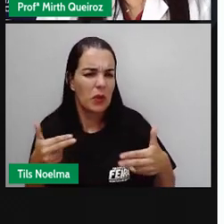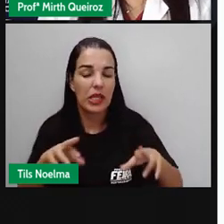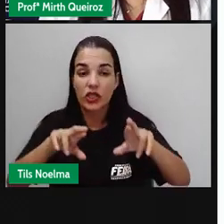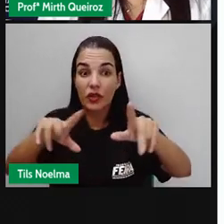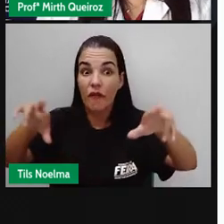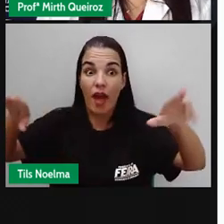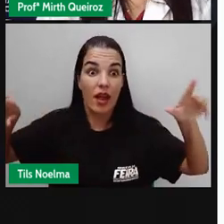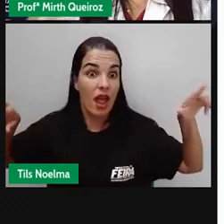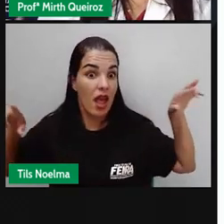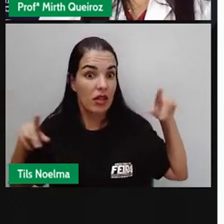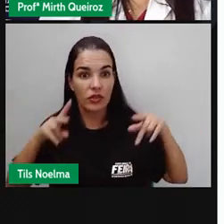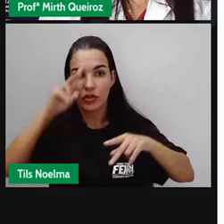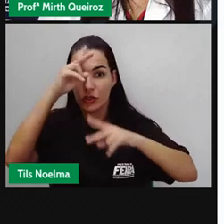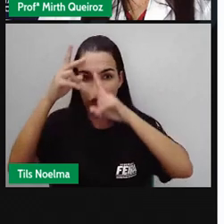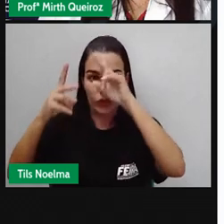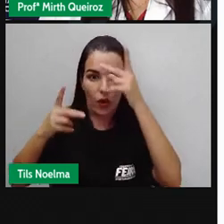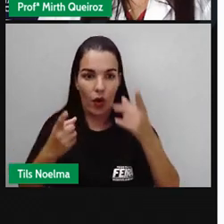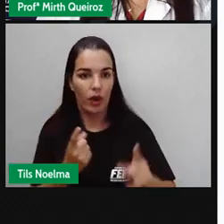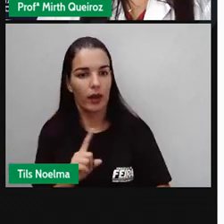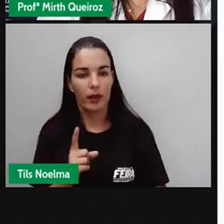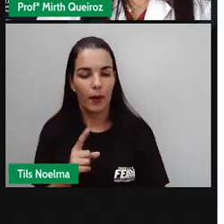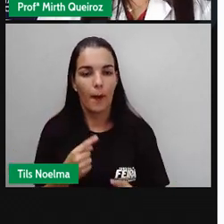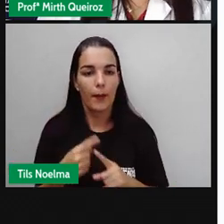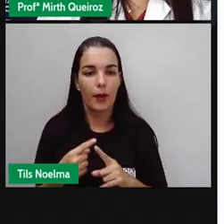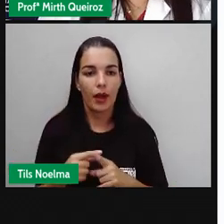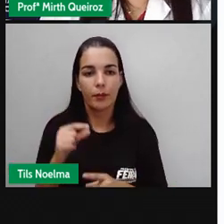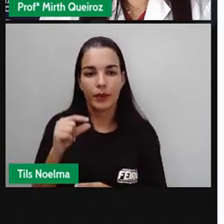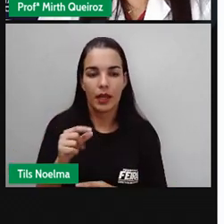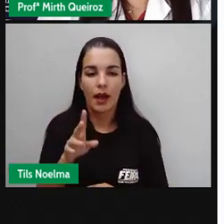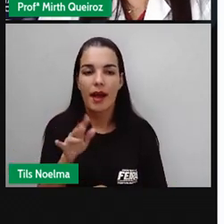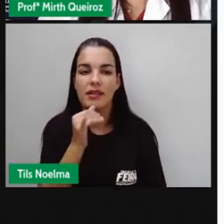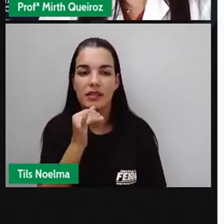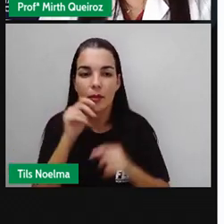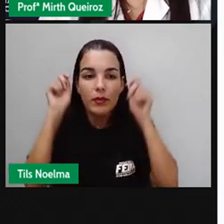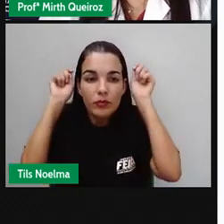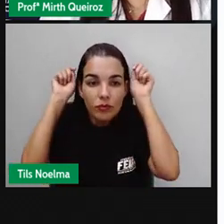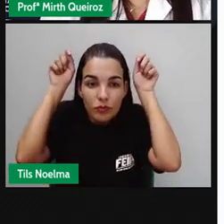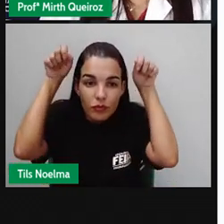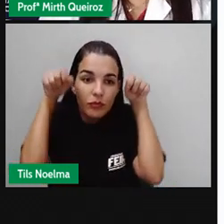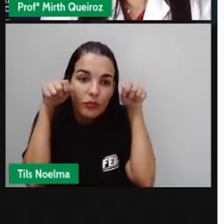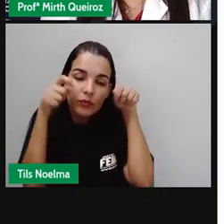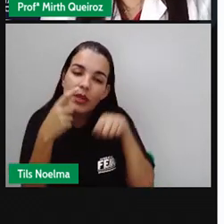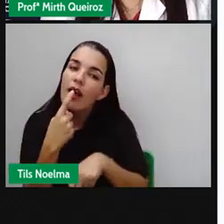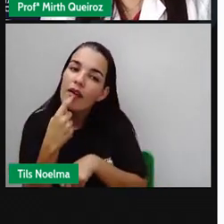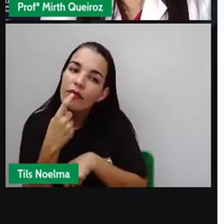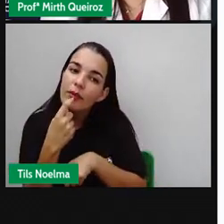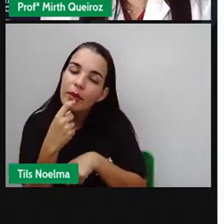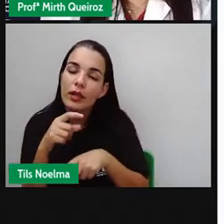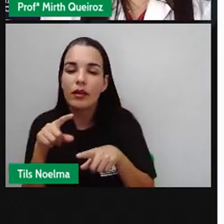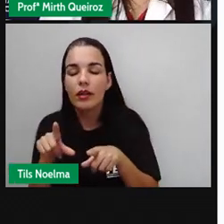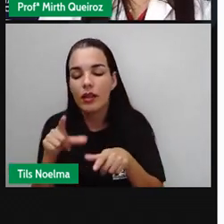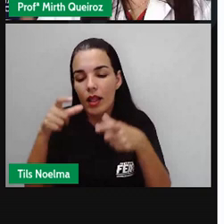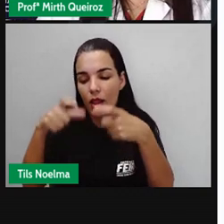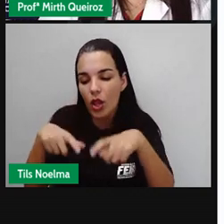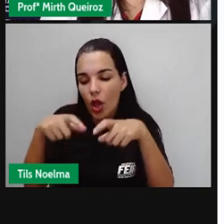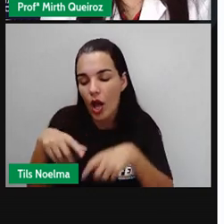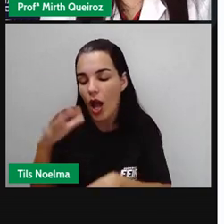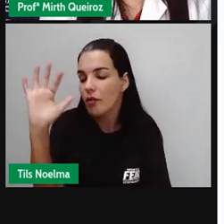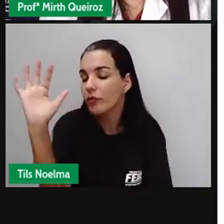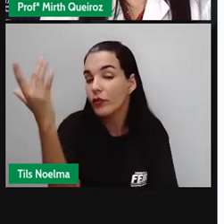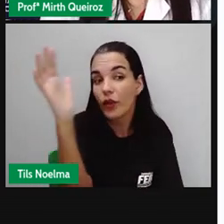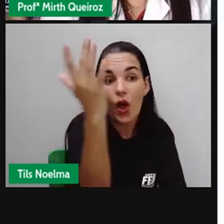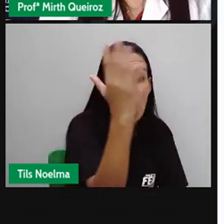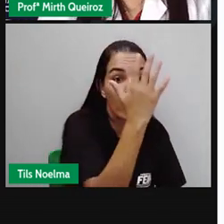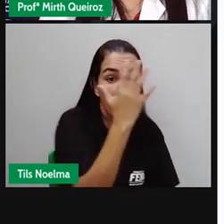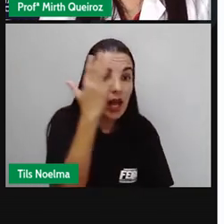diferentes. Geralmente a gente pega, por exemplo, a história de Chapeuzinho Vermelho, que se passa ali na floresta, né, numa